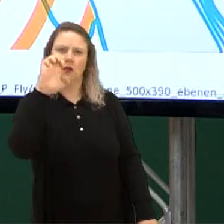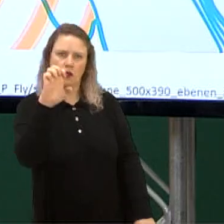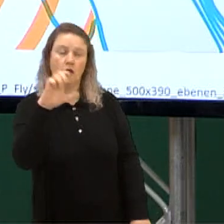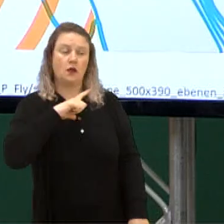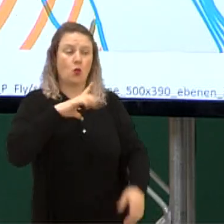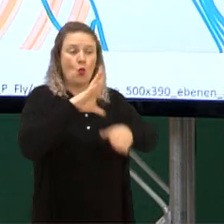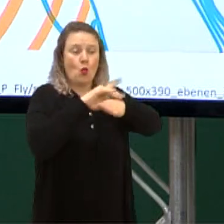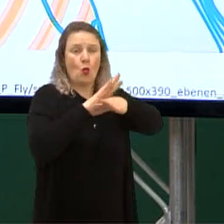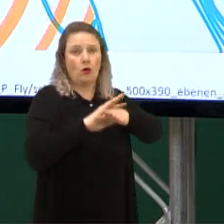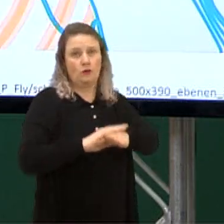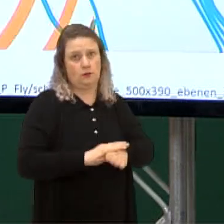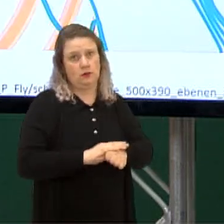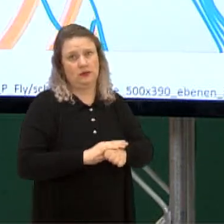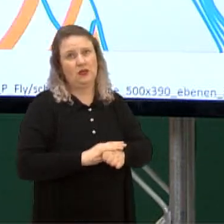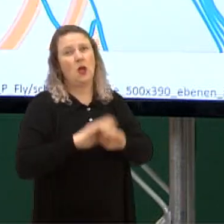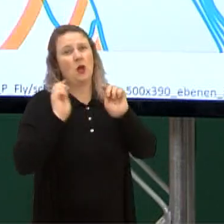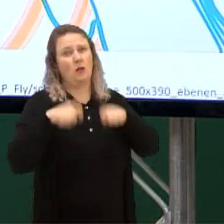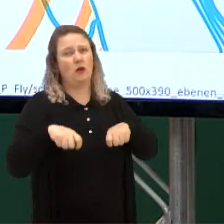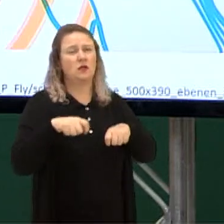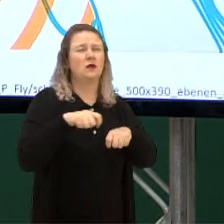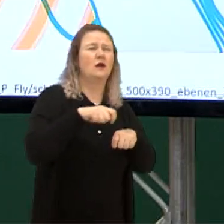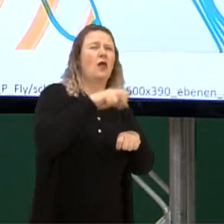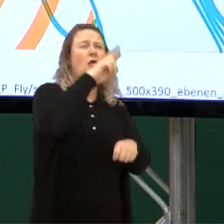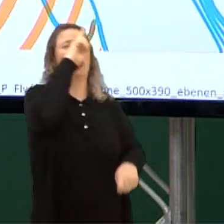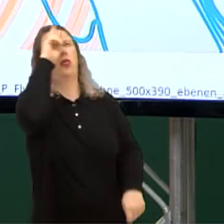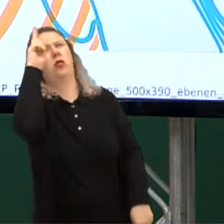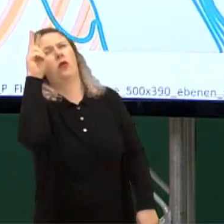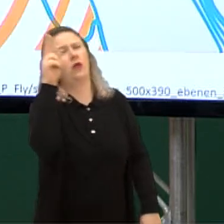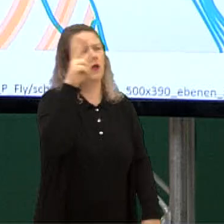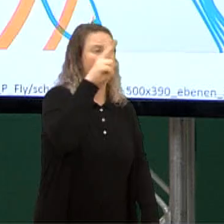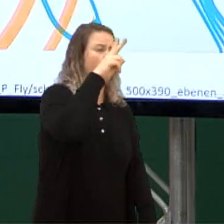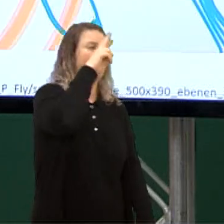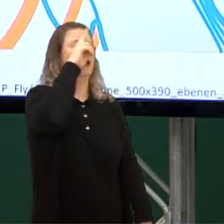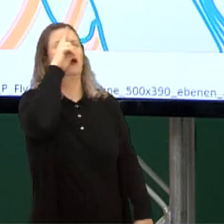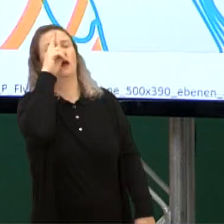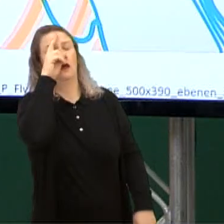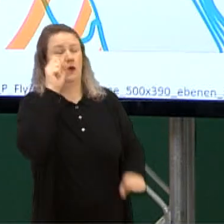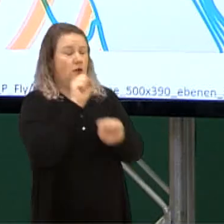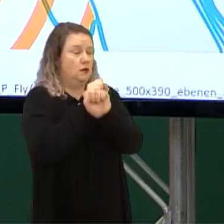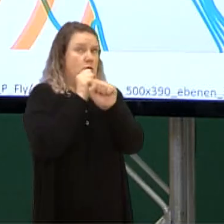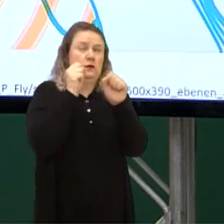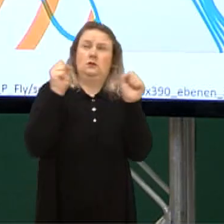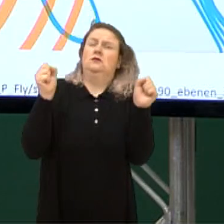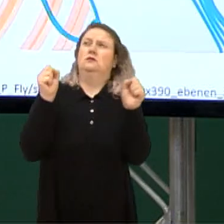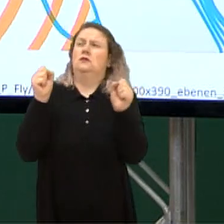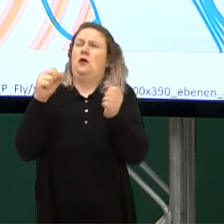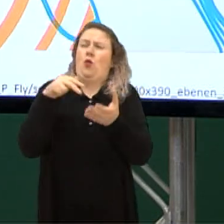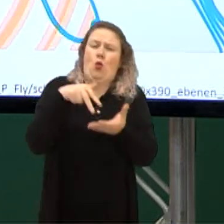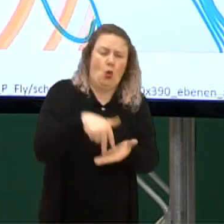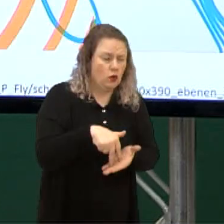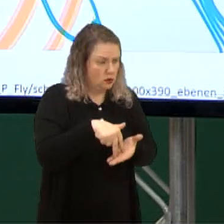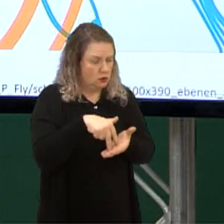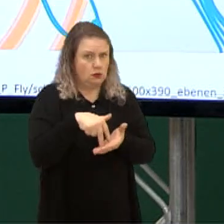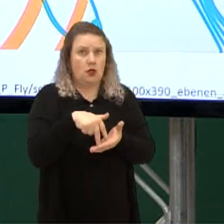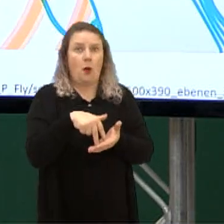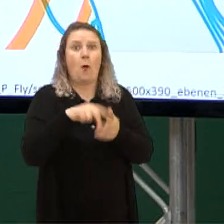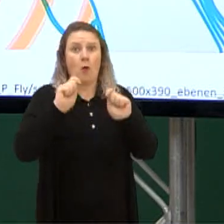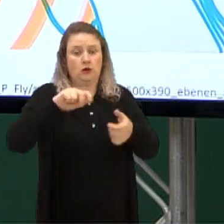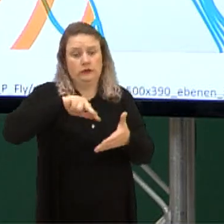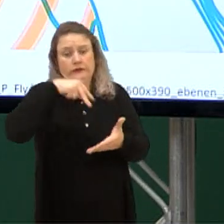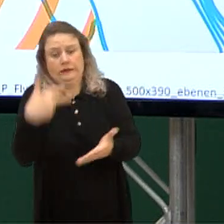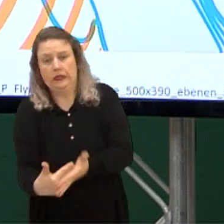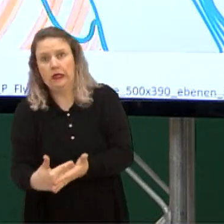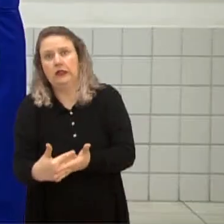da inflamação, vai mexer com o equilíbrio da pessoa. E quando ela acorda de manhã, ela pode sentir tontura e até cair e se